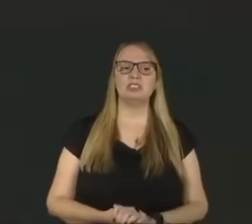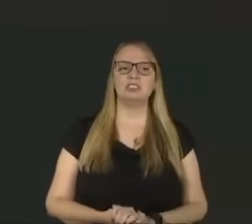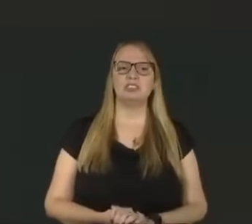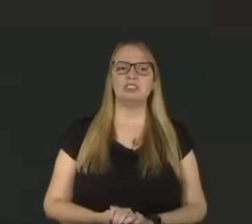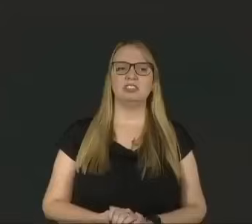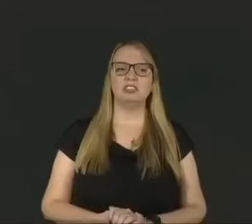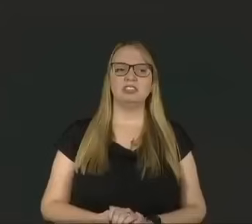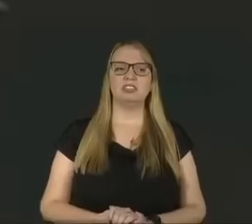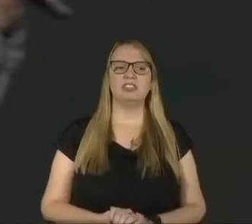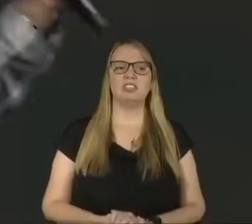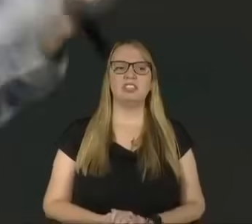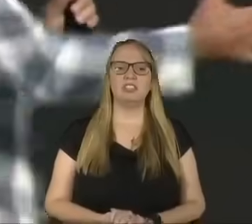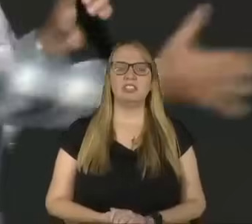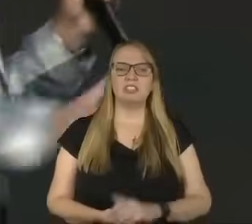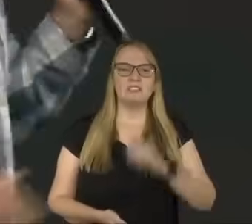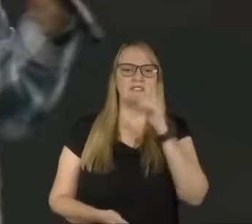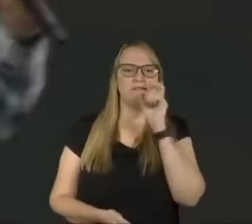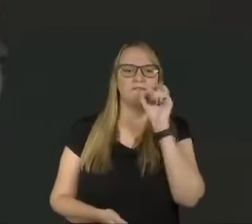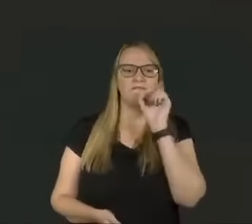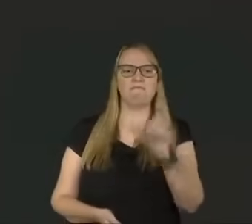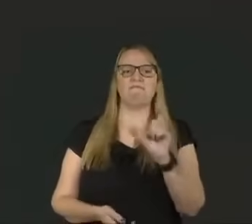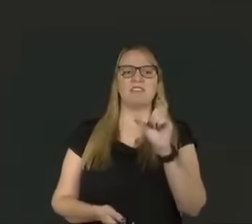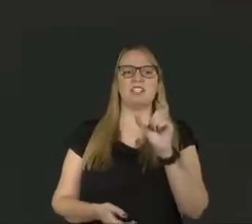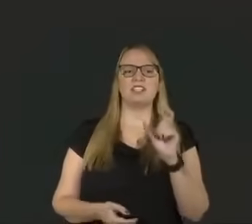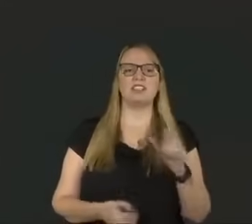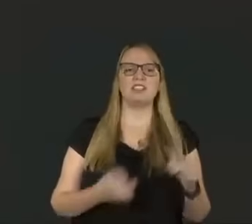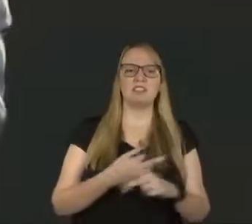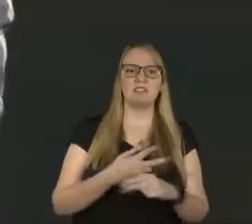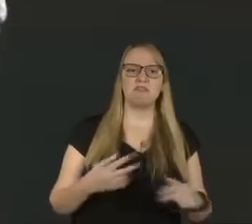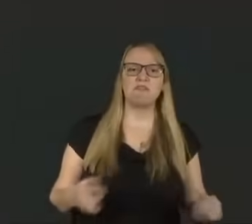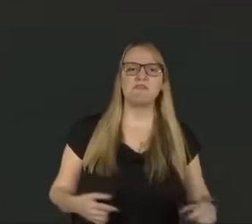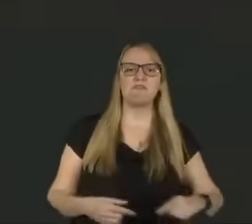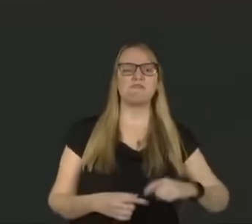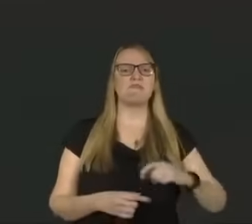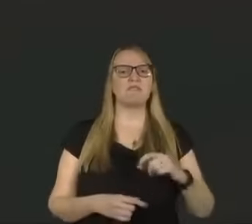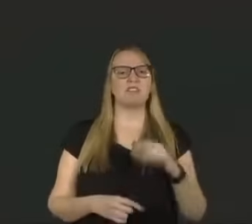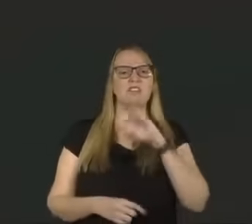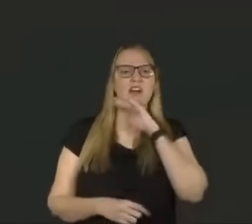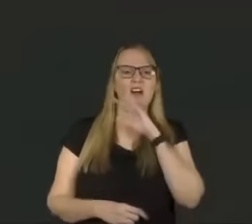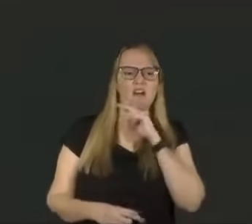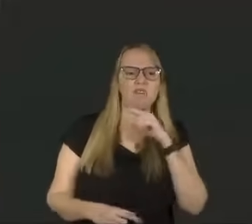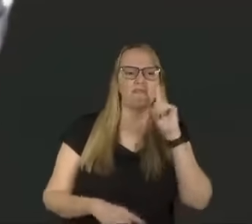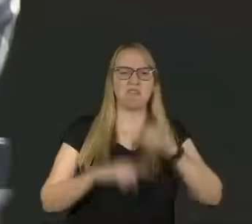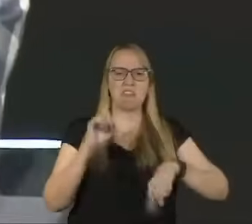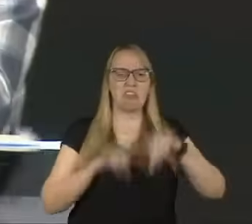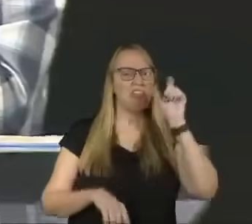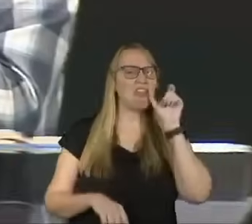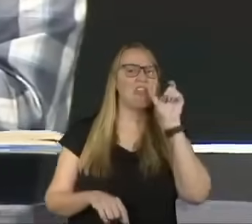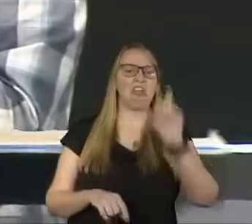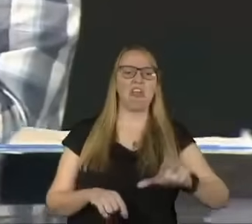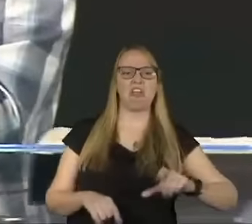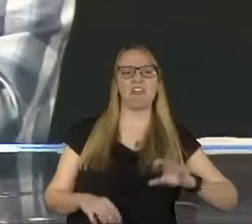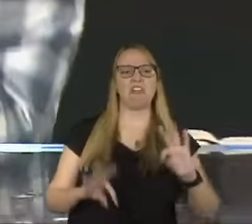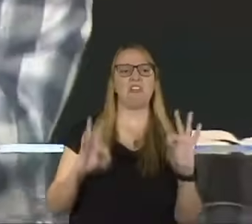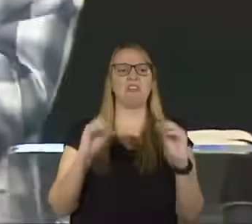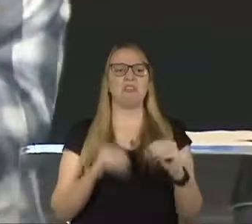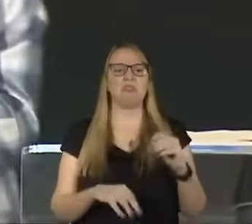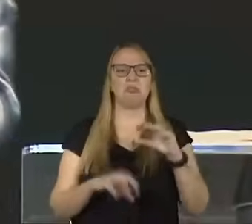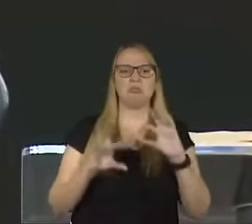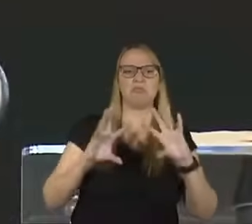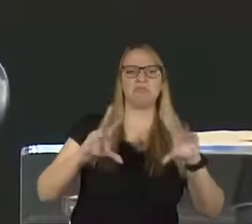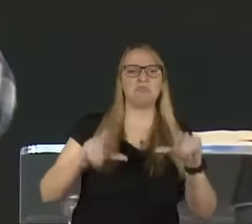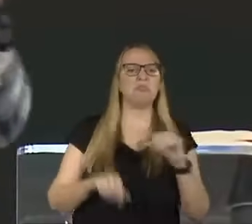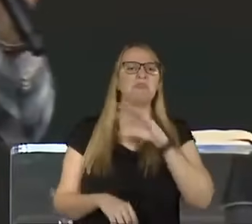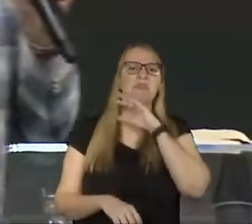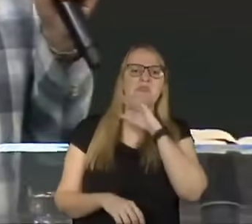agridem você nunca vê uma palavra boa nada é bom ninguém presta tudo